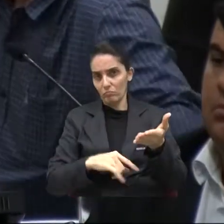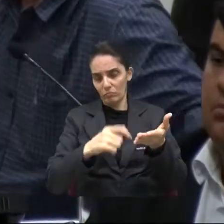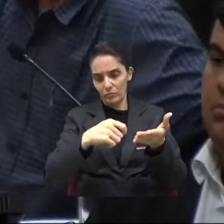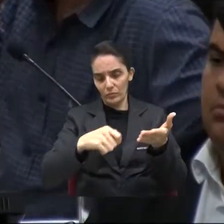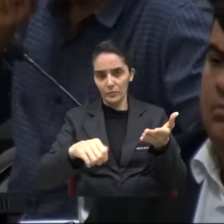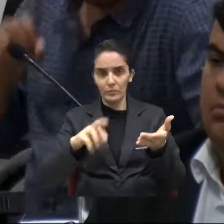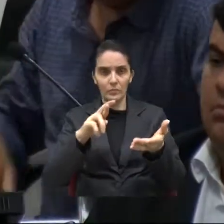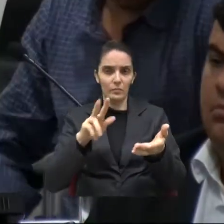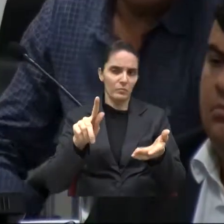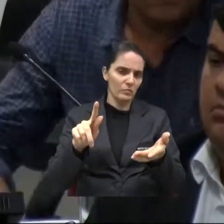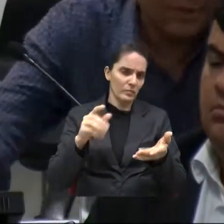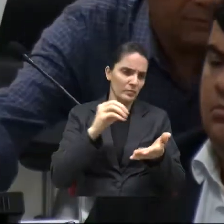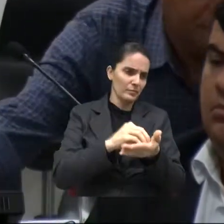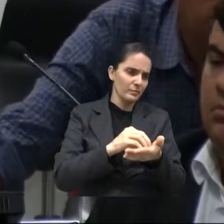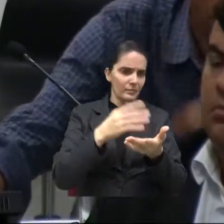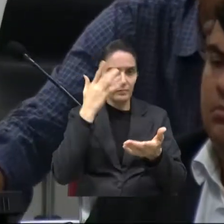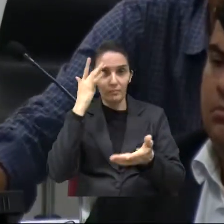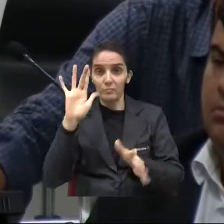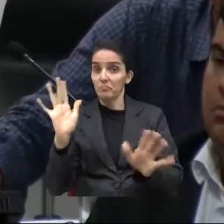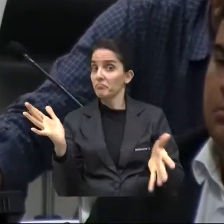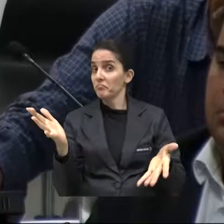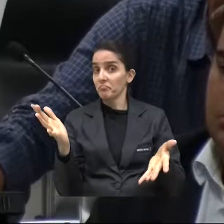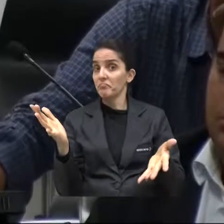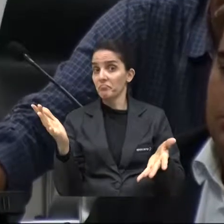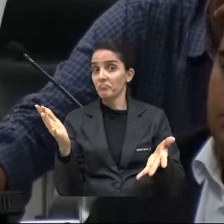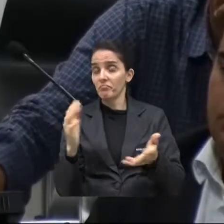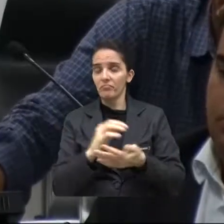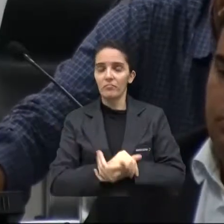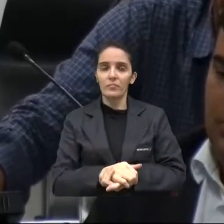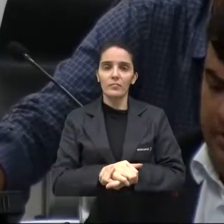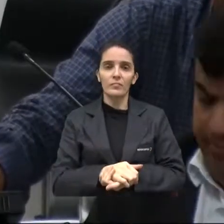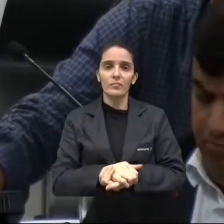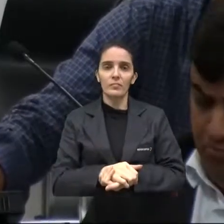acabei vendendo aquele que estava sobrando na minha casa.